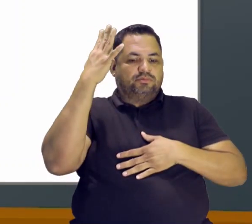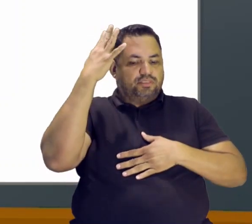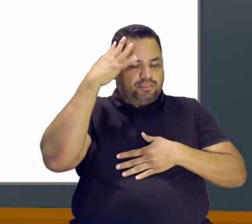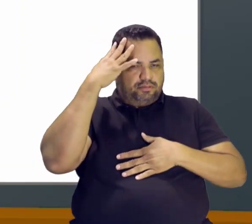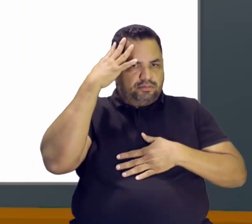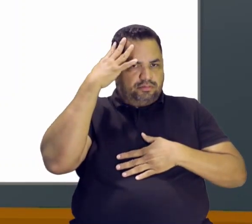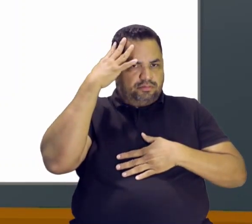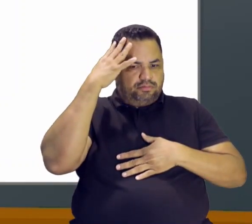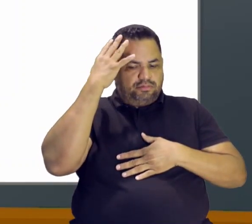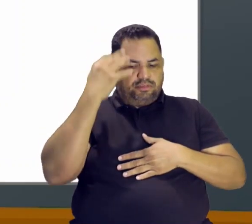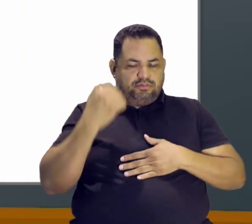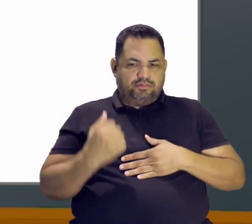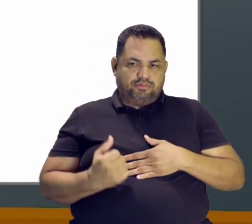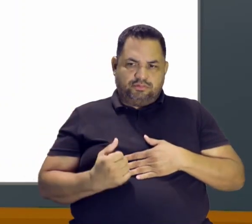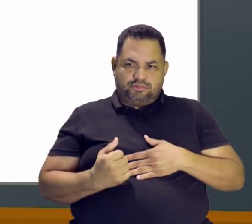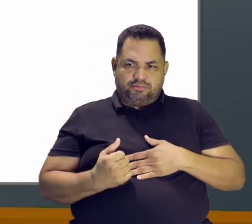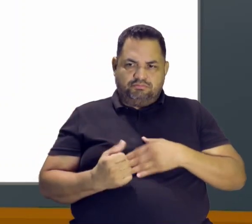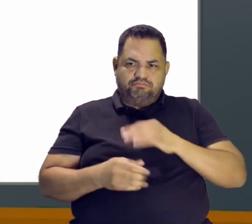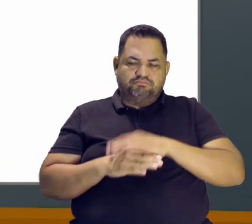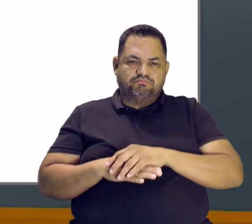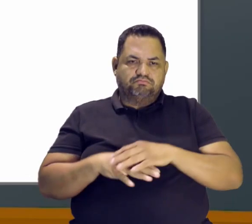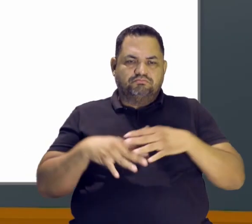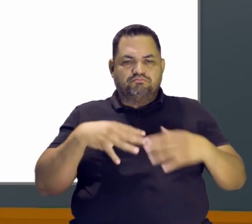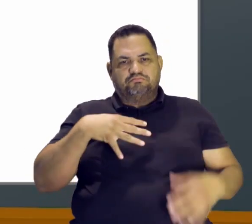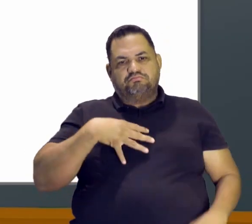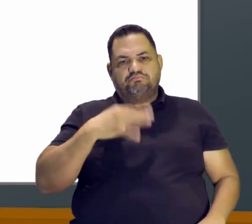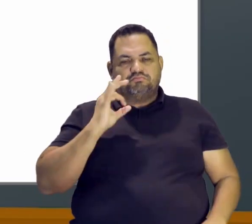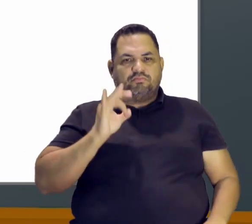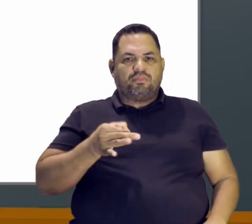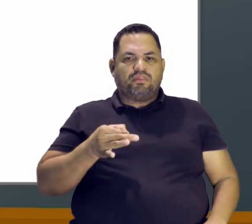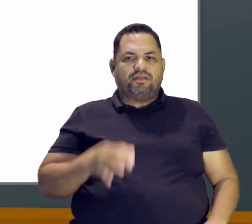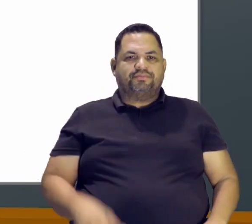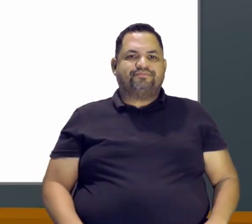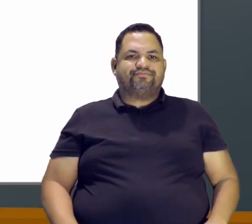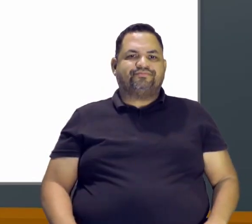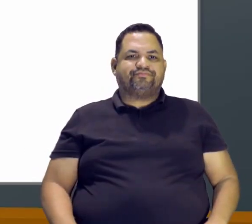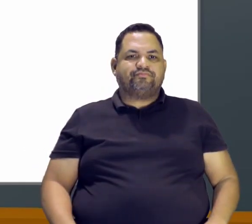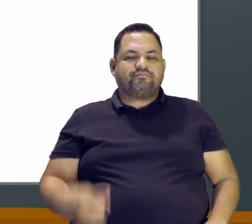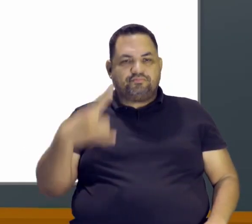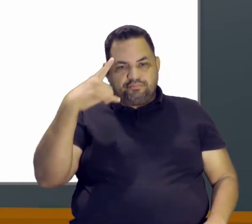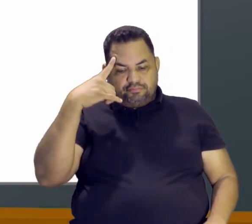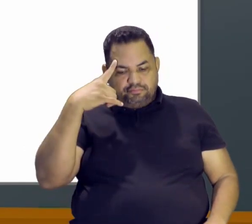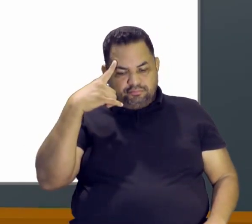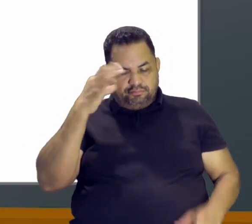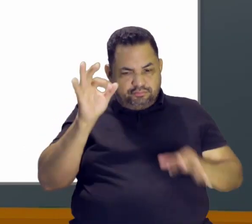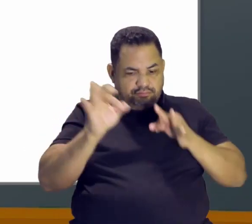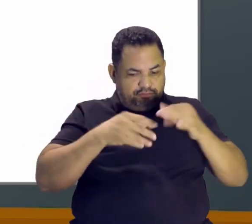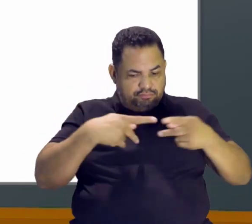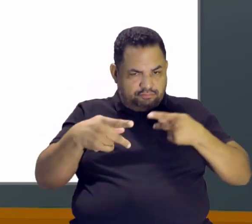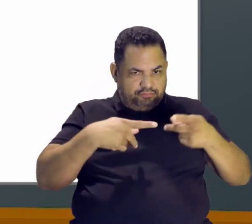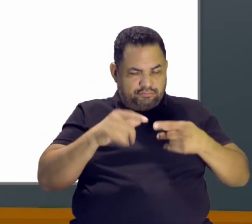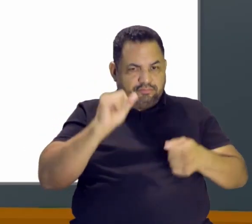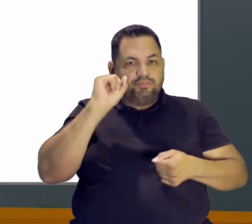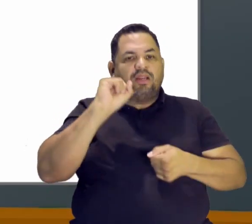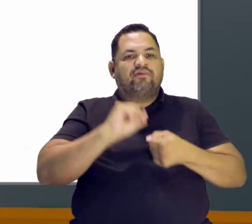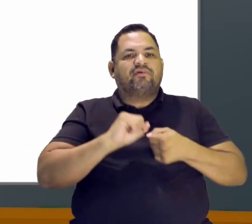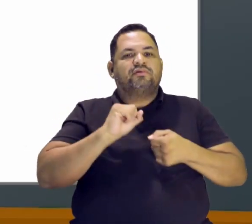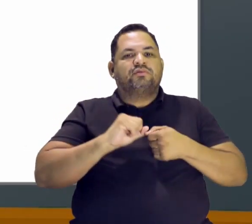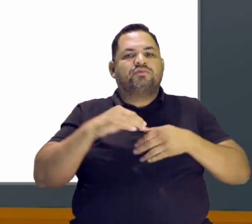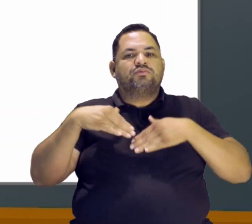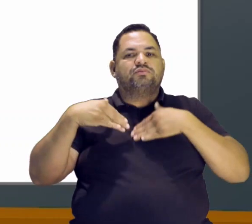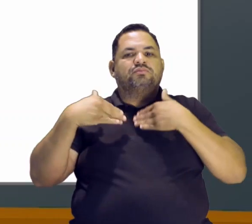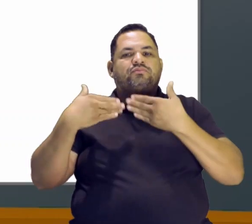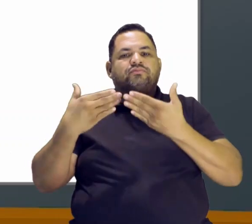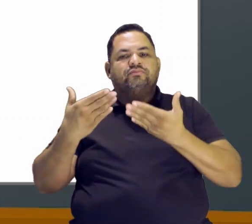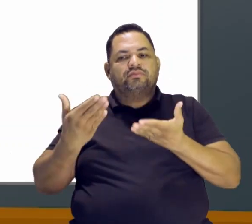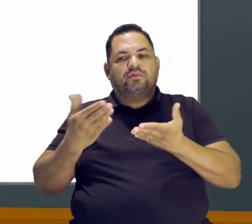e desci a minha mão até o centro do corpo, certo? Foi um movimento que eu pensei, que eu planejei e eu executei. Quando eu